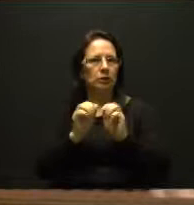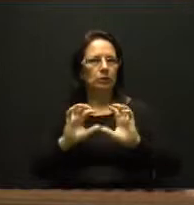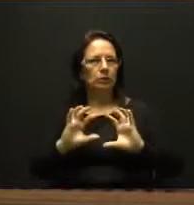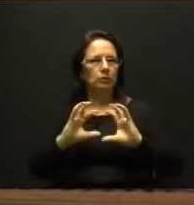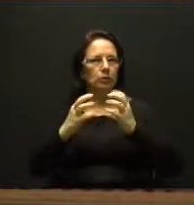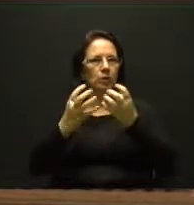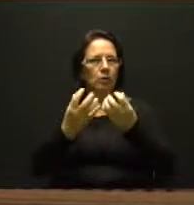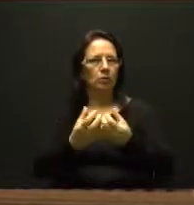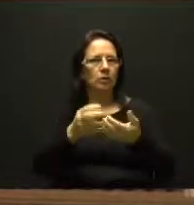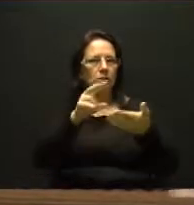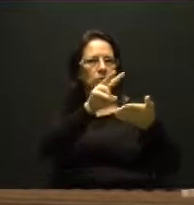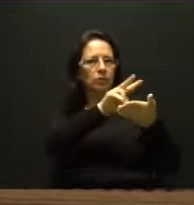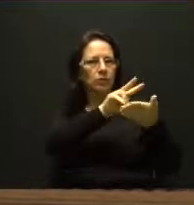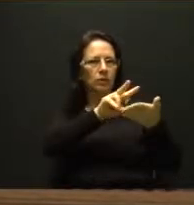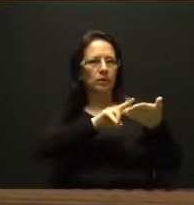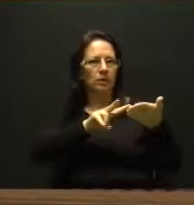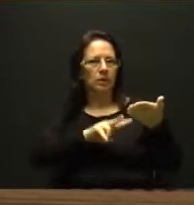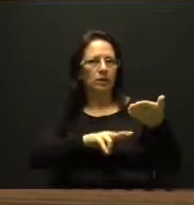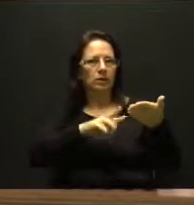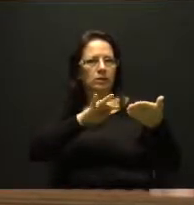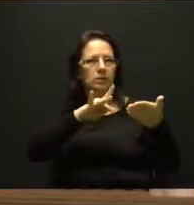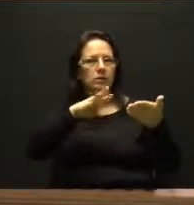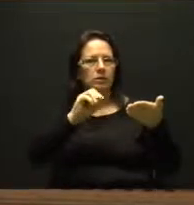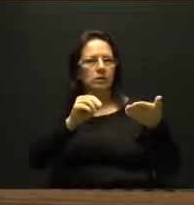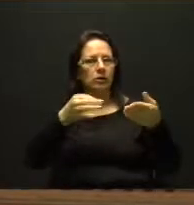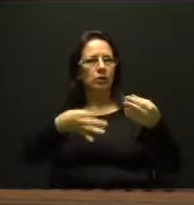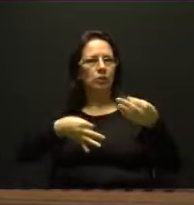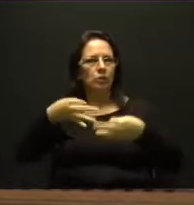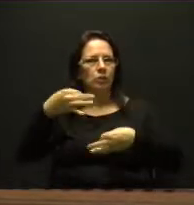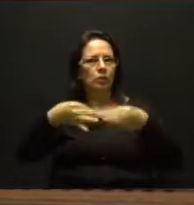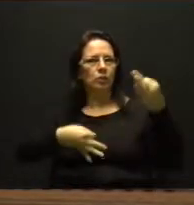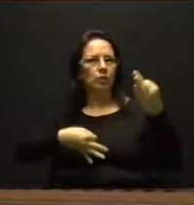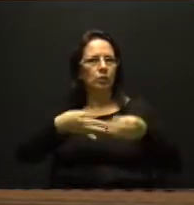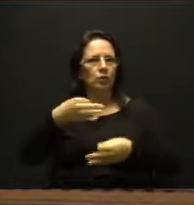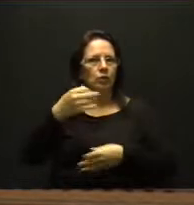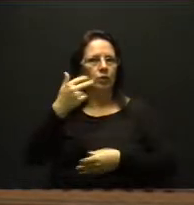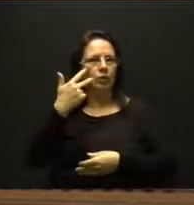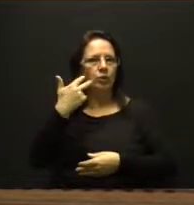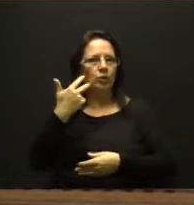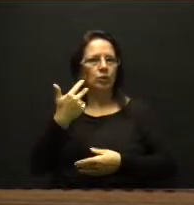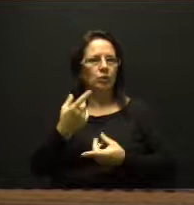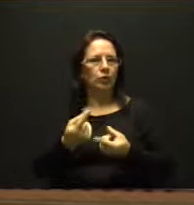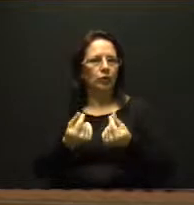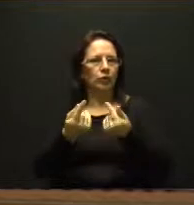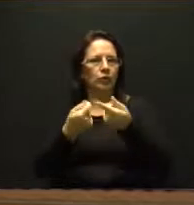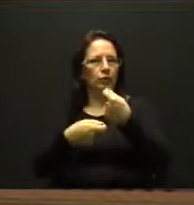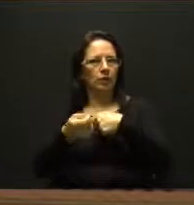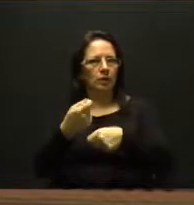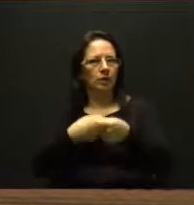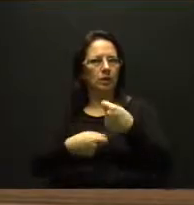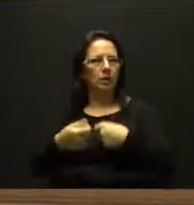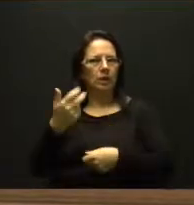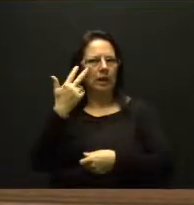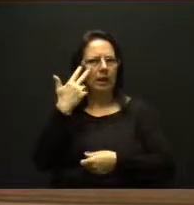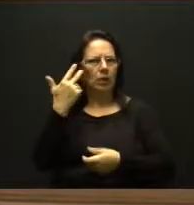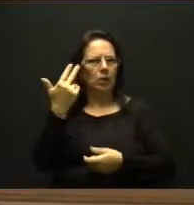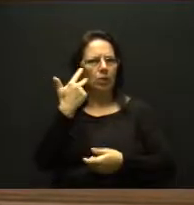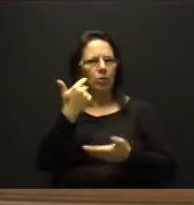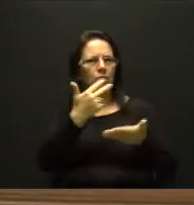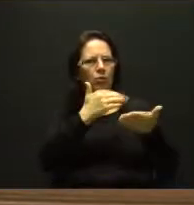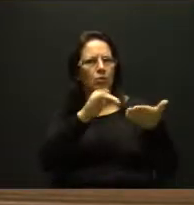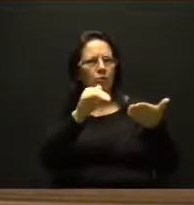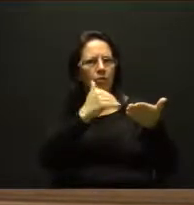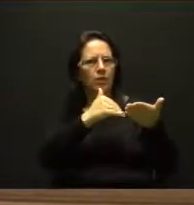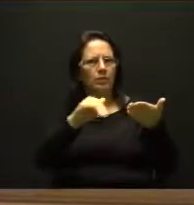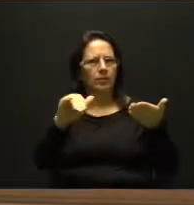comissões a análise o técnico jurídico legal financeiro orçamentário não se vislumbra óbice à